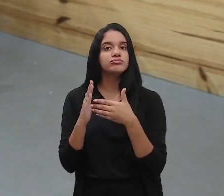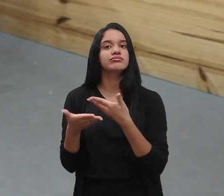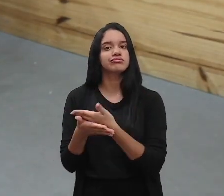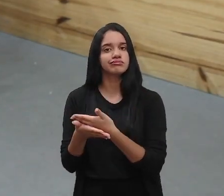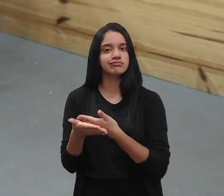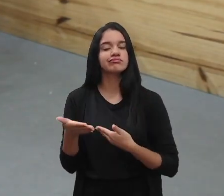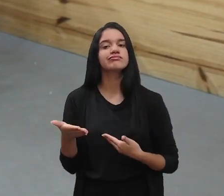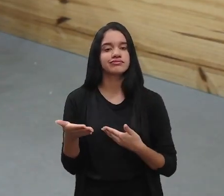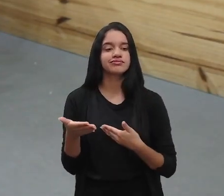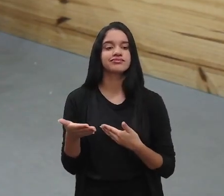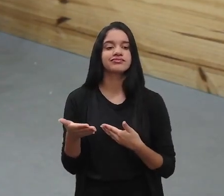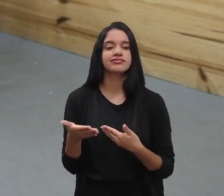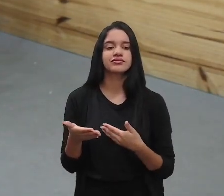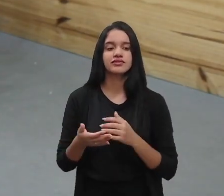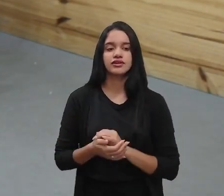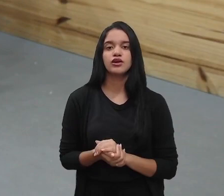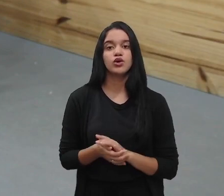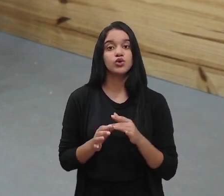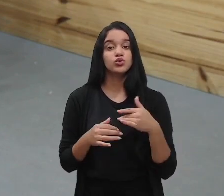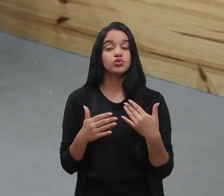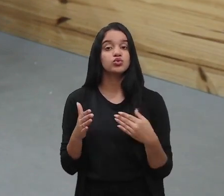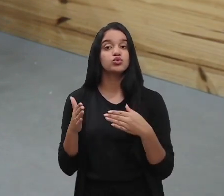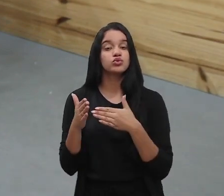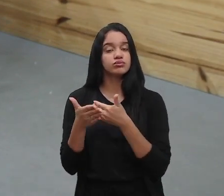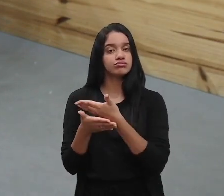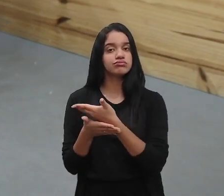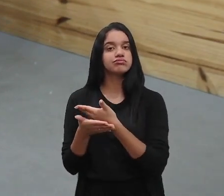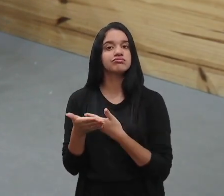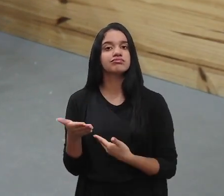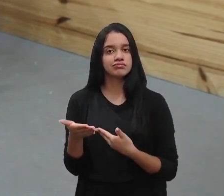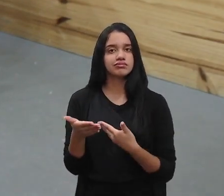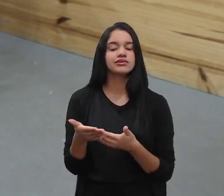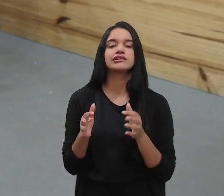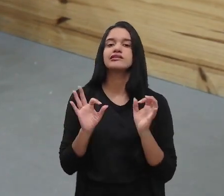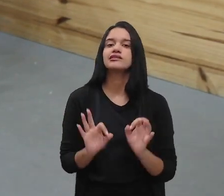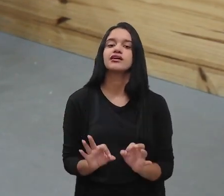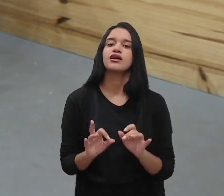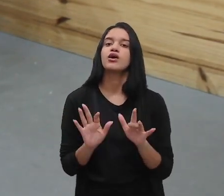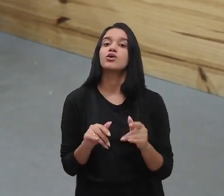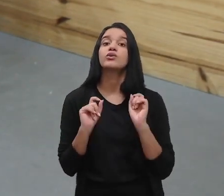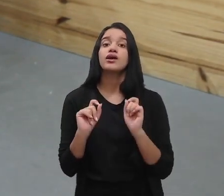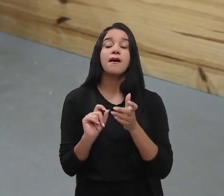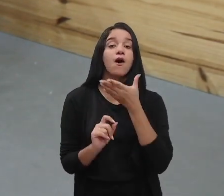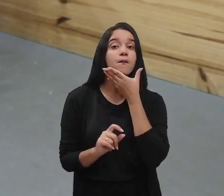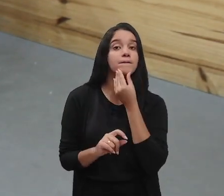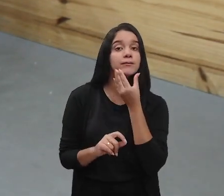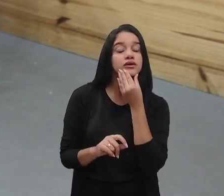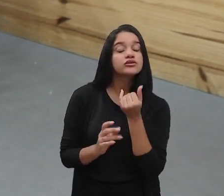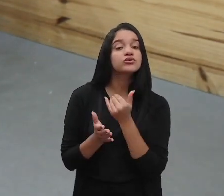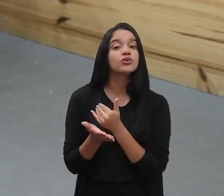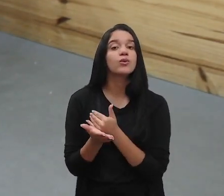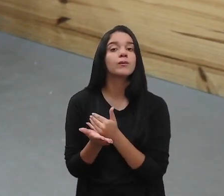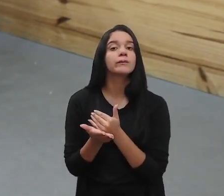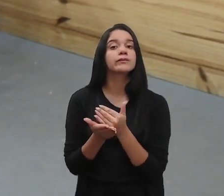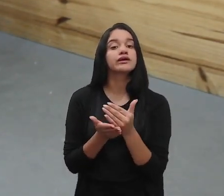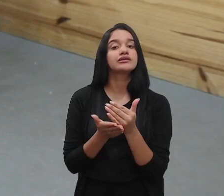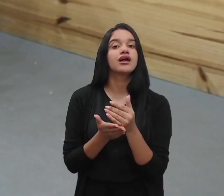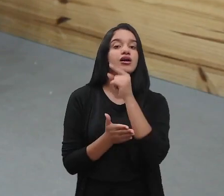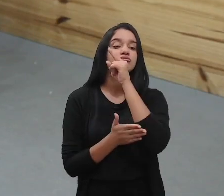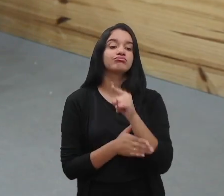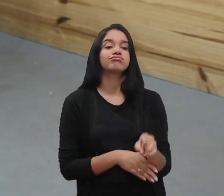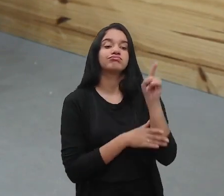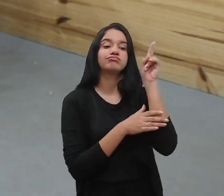contratados, ele é um algoritmo, os últimos contratados que deram certo eram homens. Ela começou a